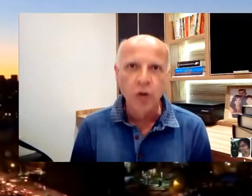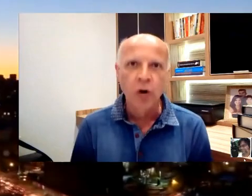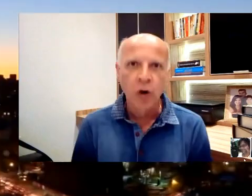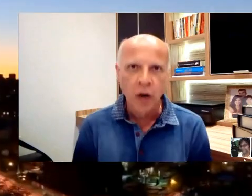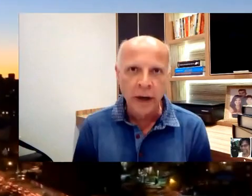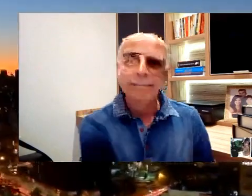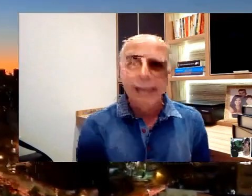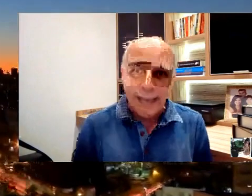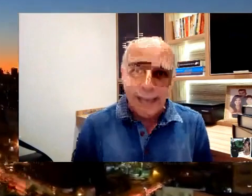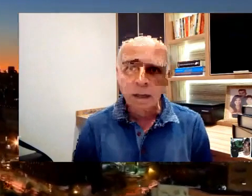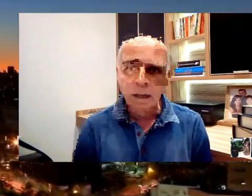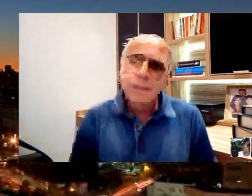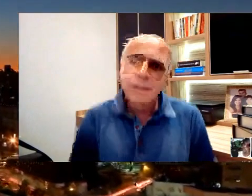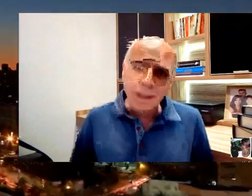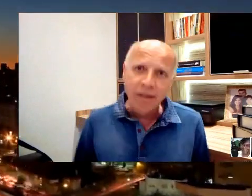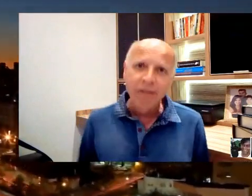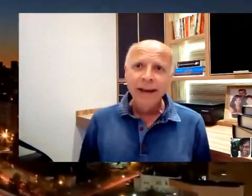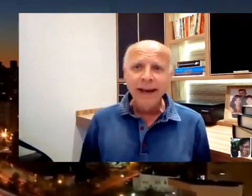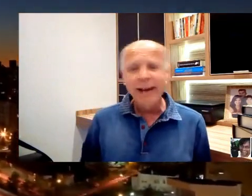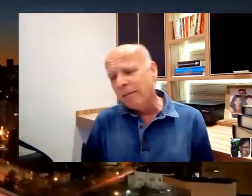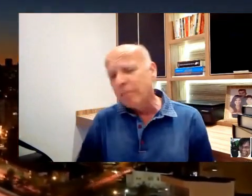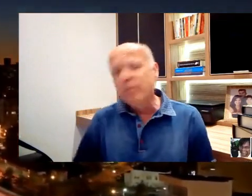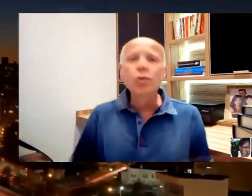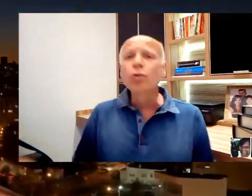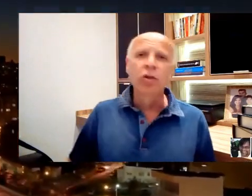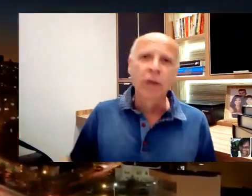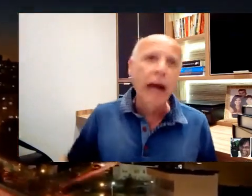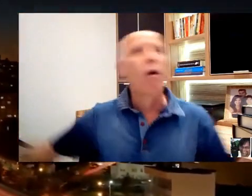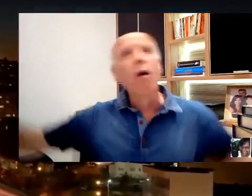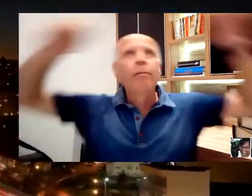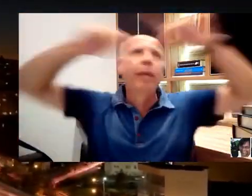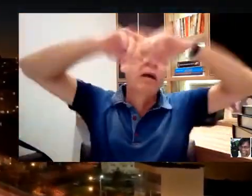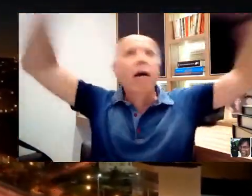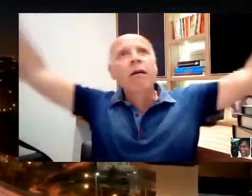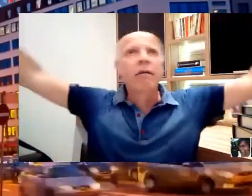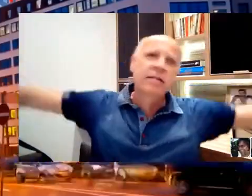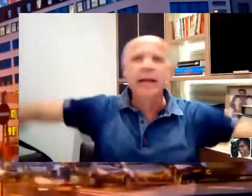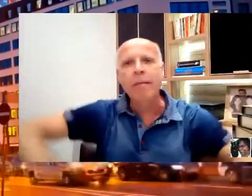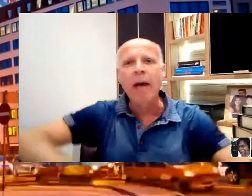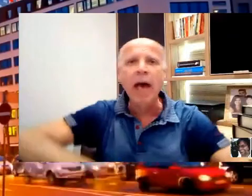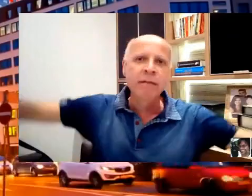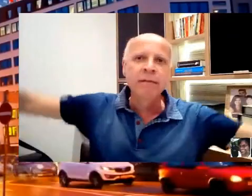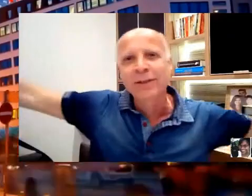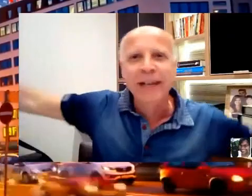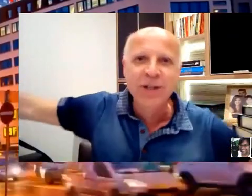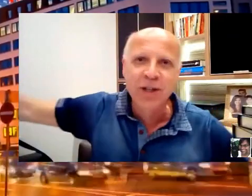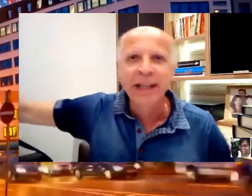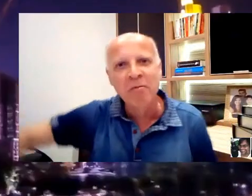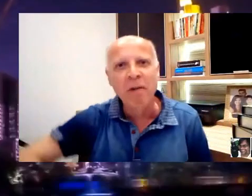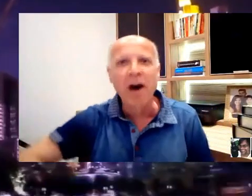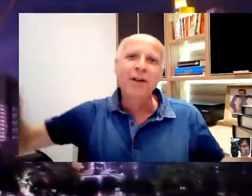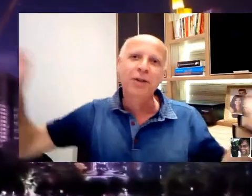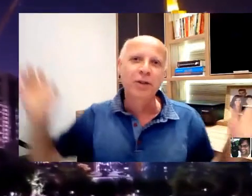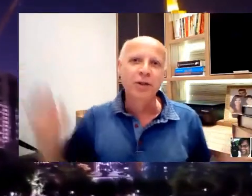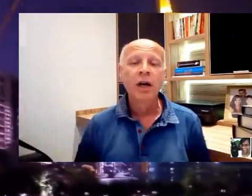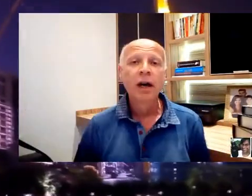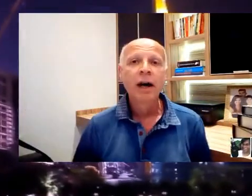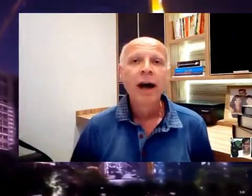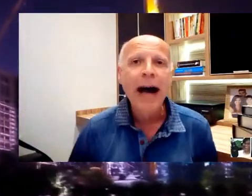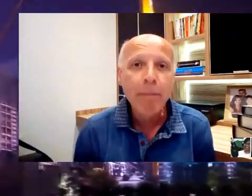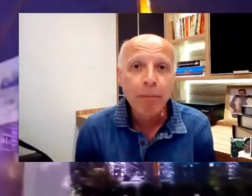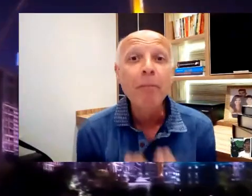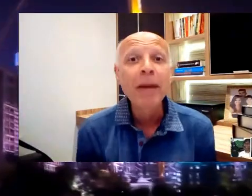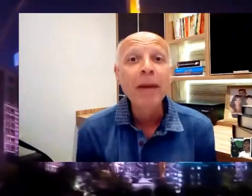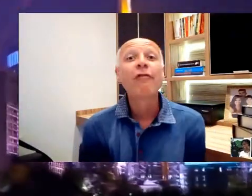ele ir até lá. Então, é um absurdo, né? Compre agora o lançamento da General Motors. A